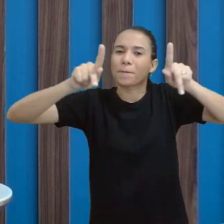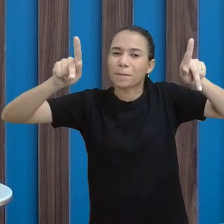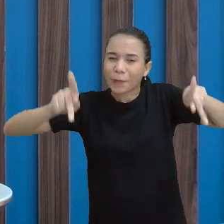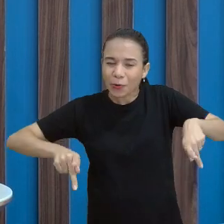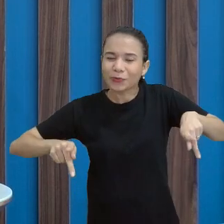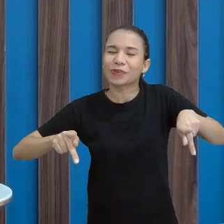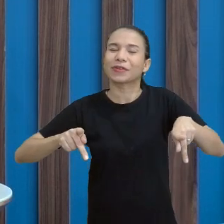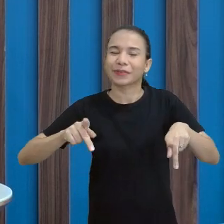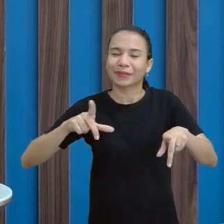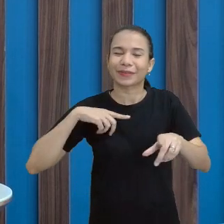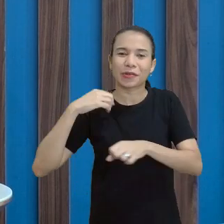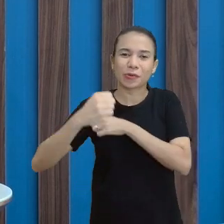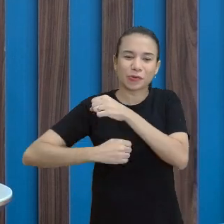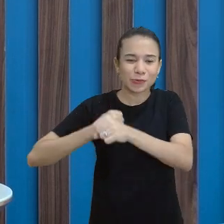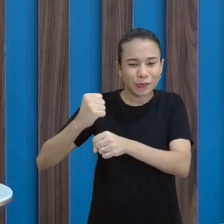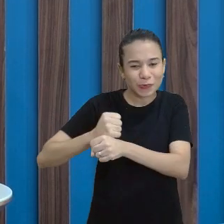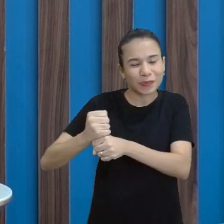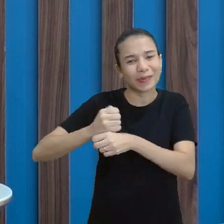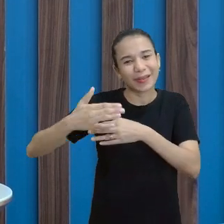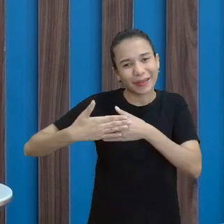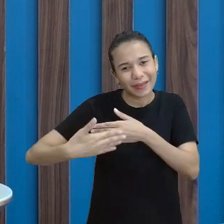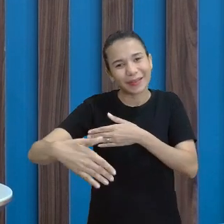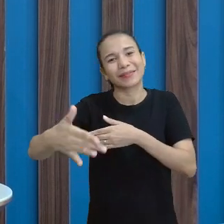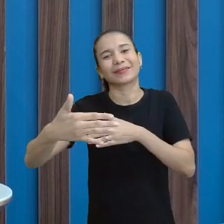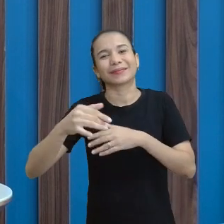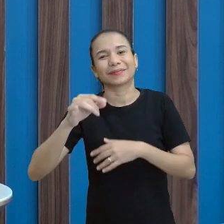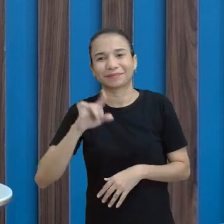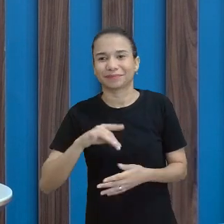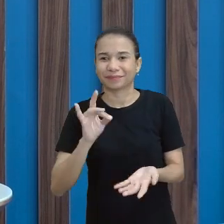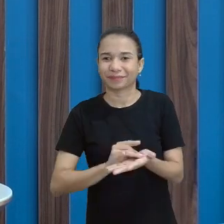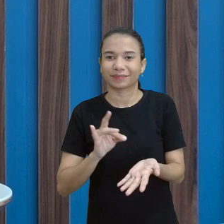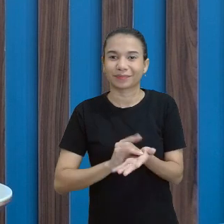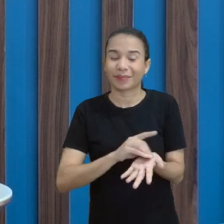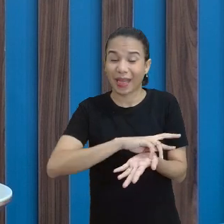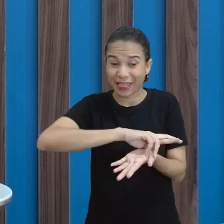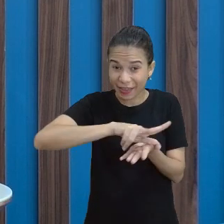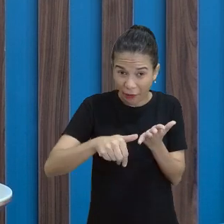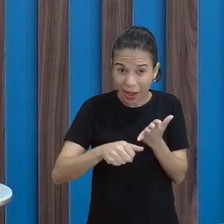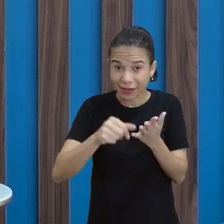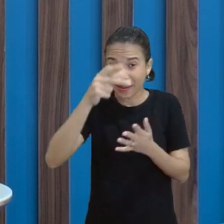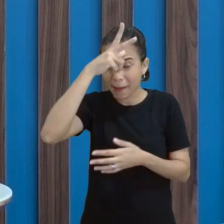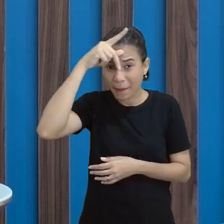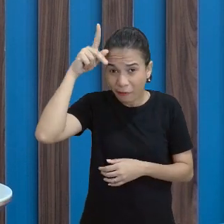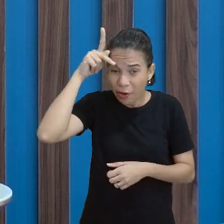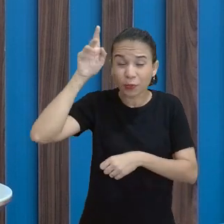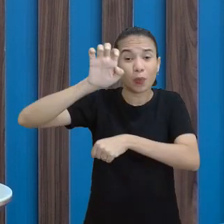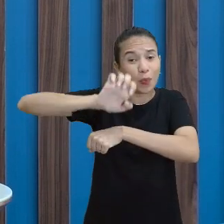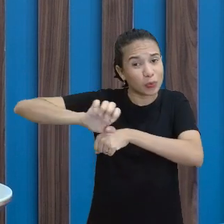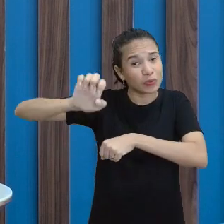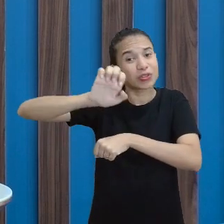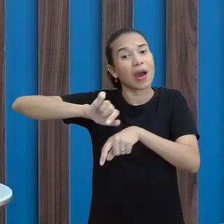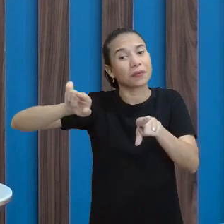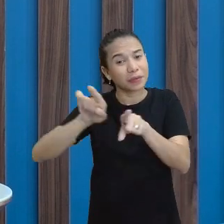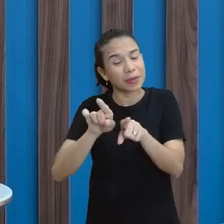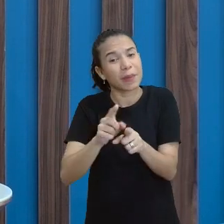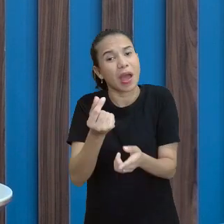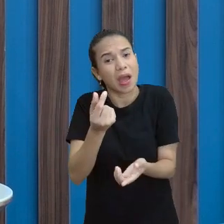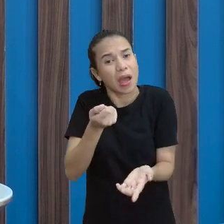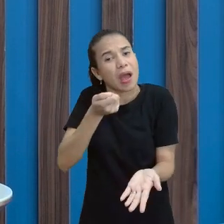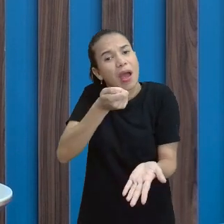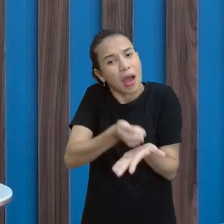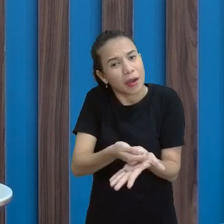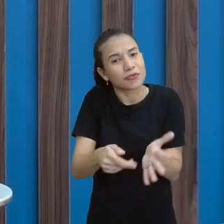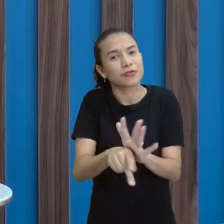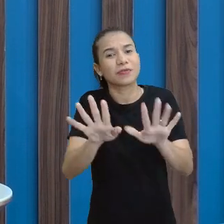durante o ano letivo aí que vem, né? E as prefeituras e que o Estado possam patrocinar,